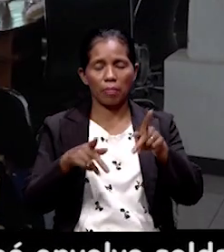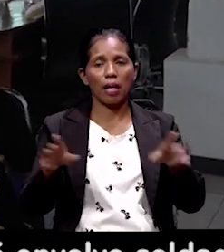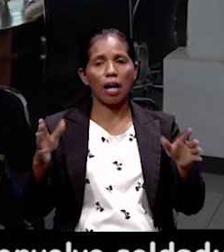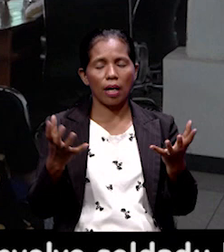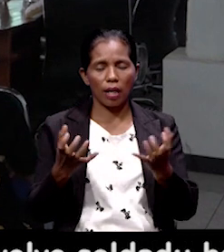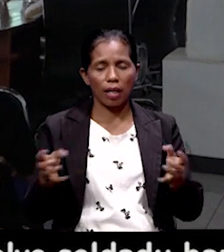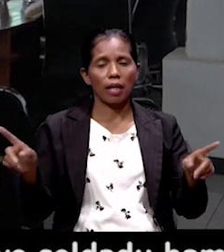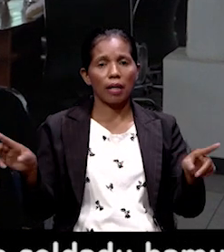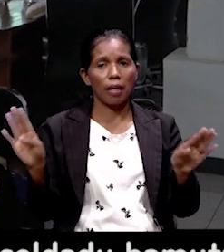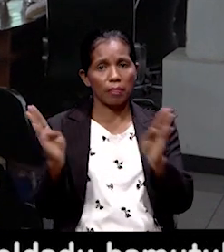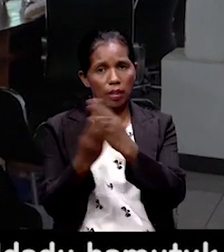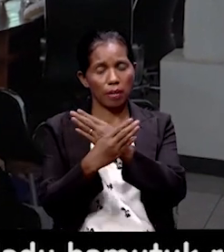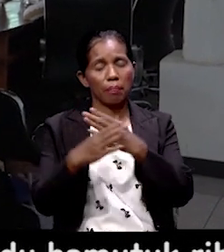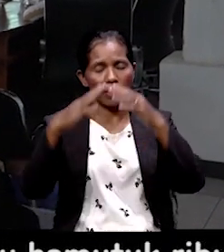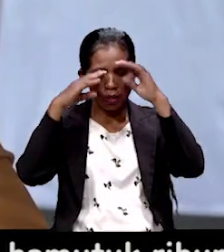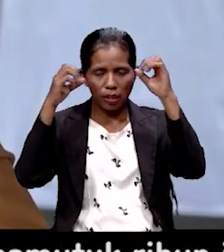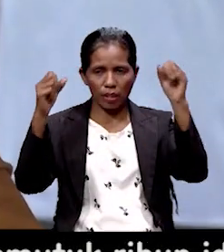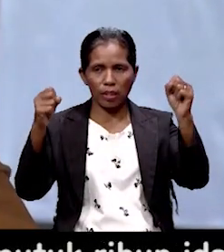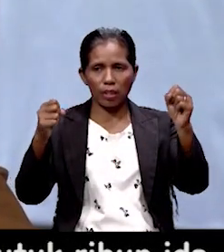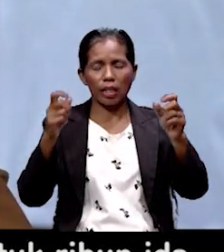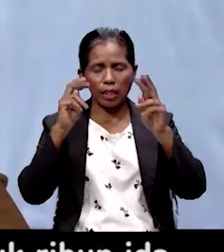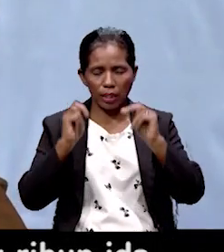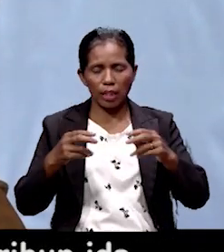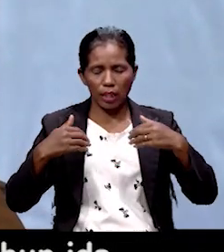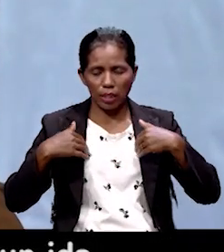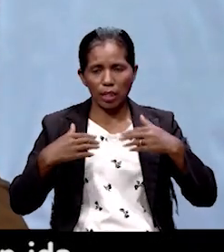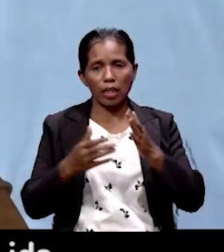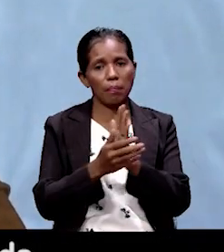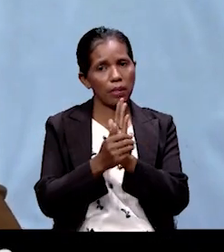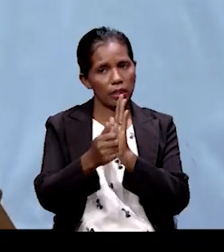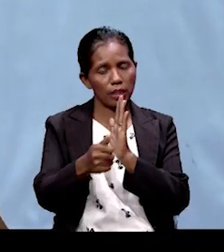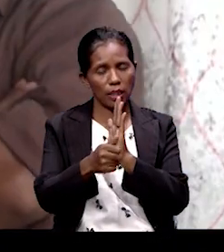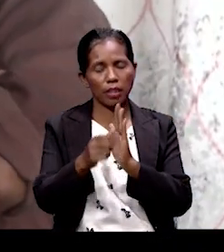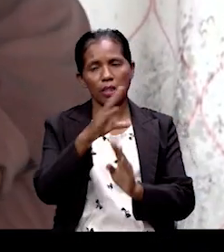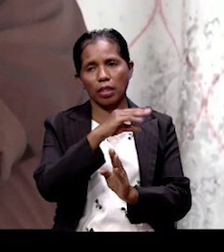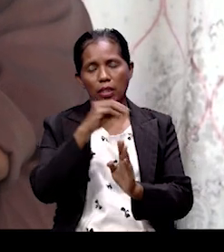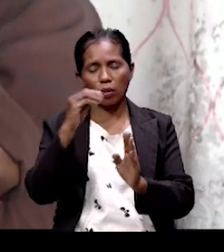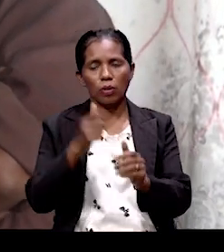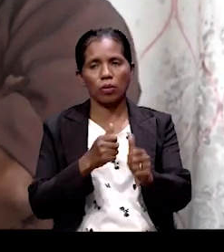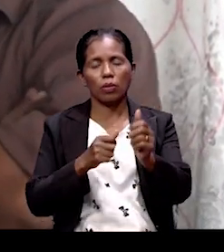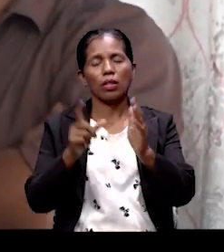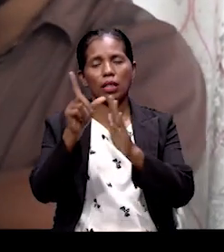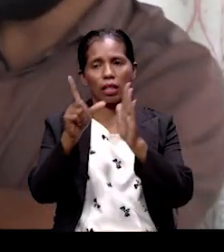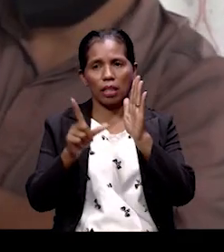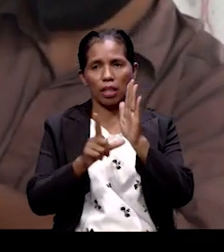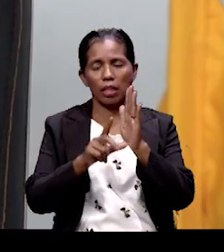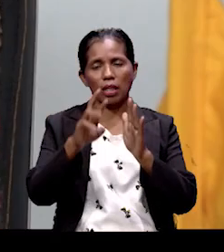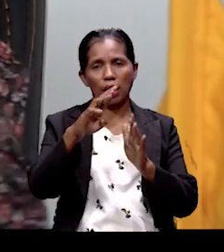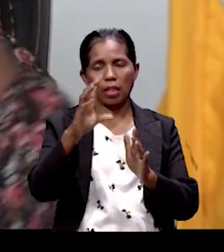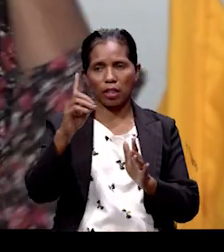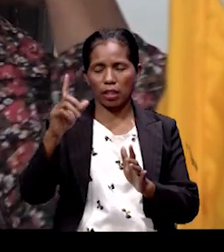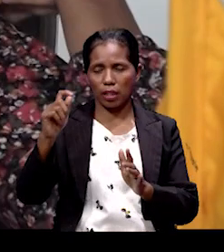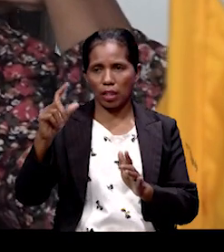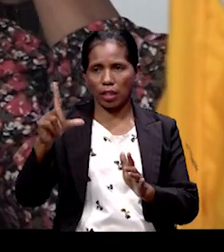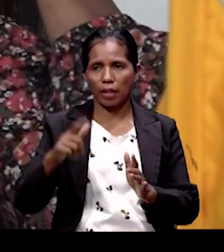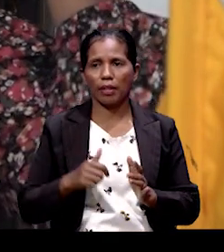Presidente Republik ia periodo mai, tem ki ia kapasidade no kualidade ho di kumpri Konstitusaun RDT-li. Seu candidato a presidente,